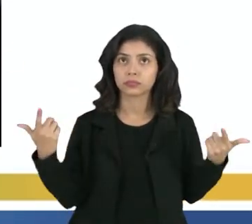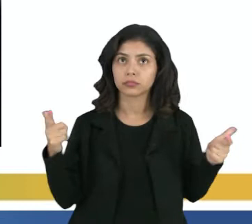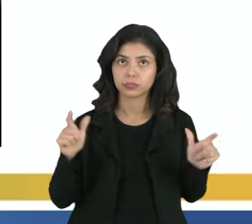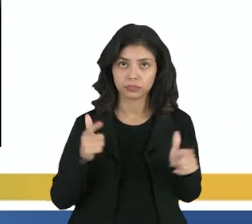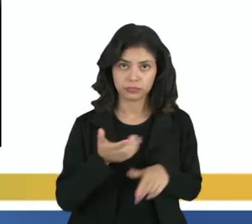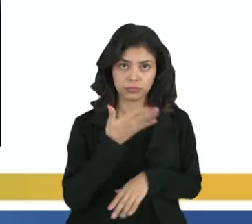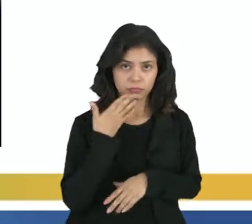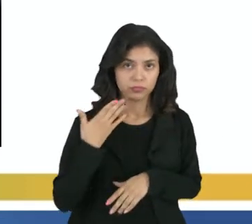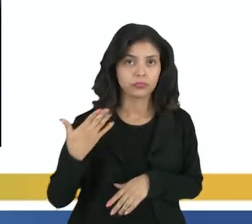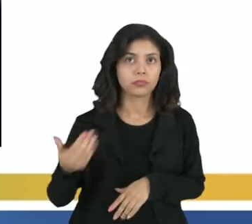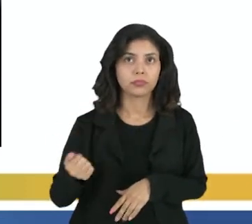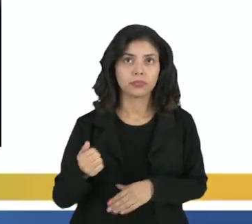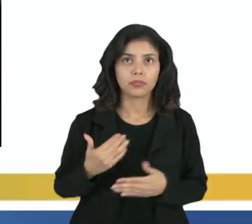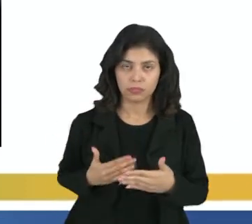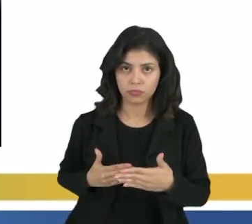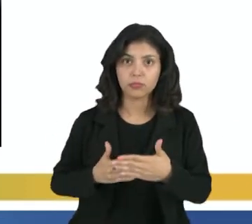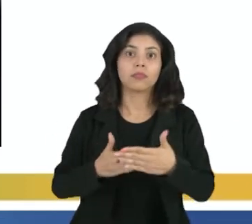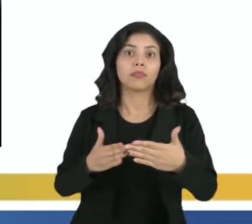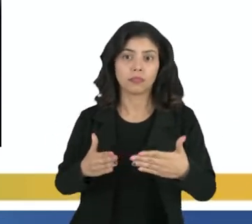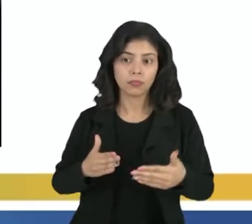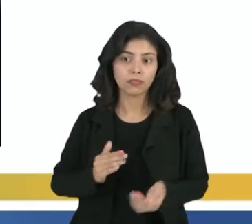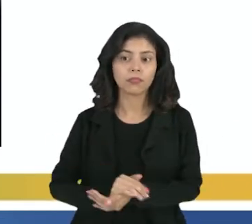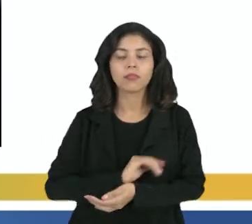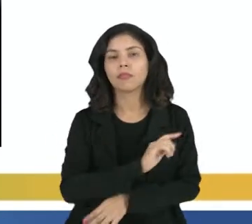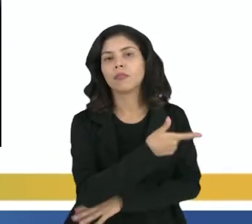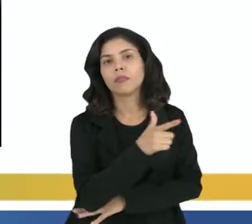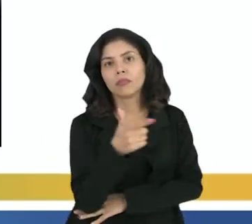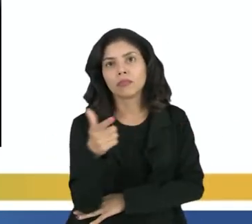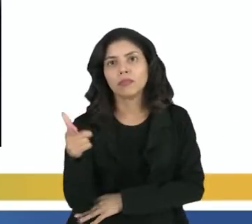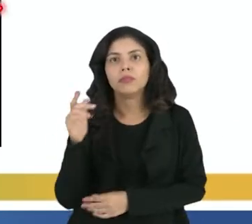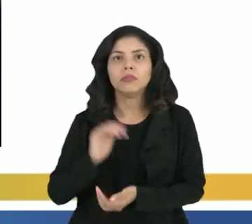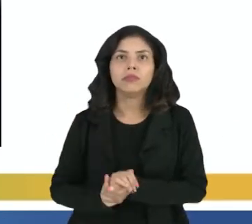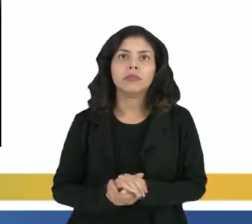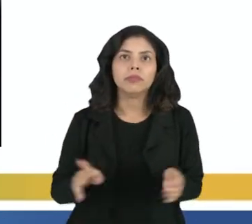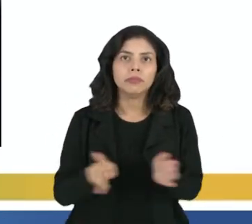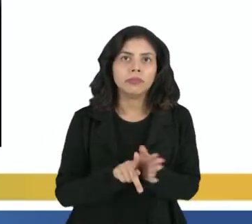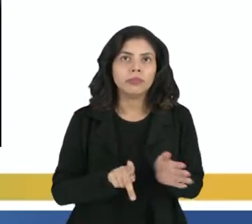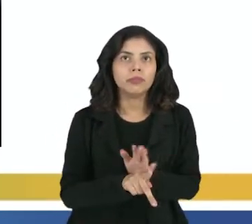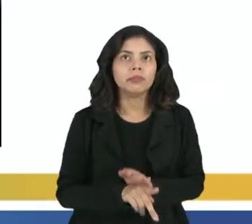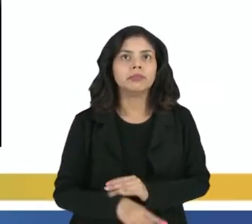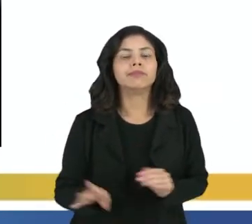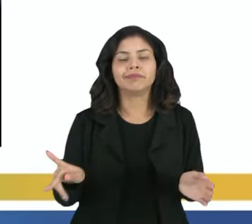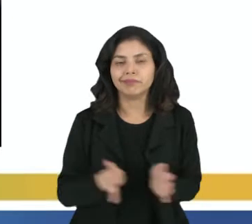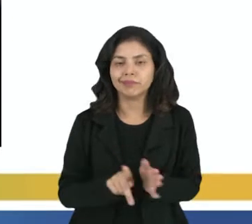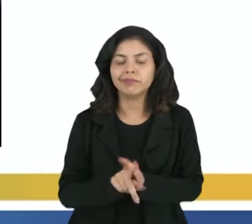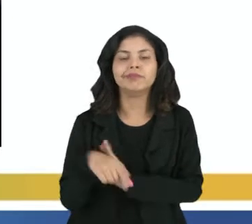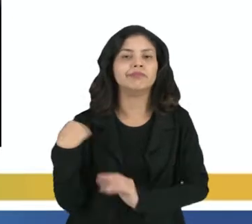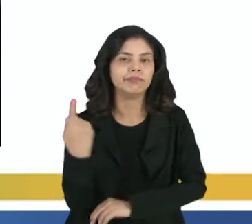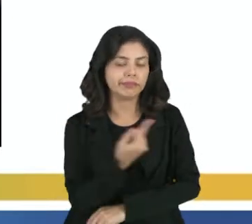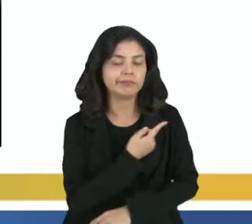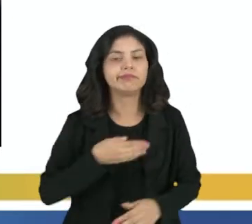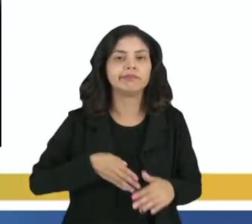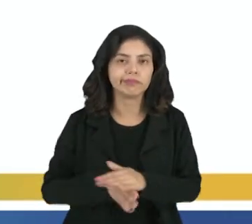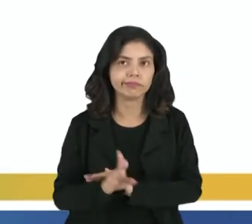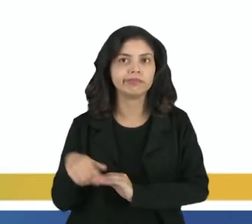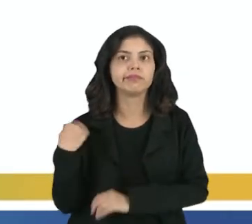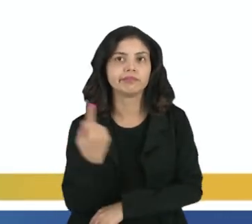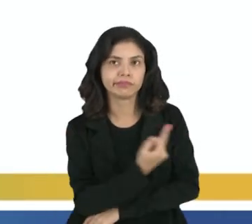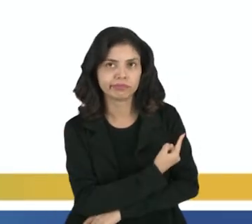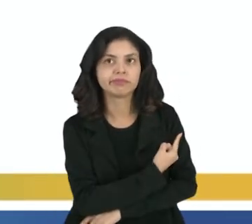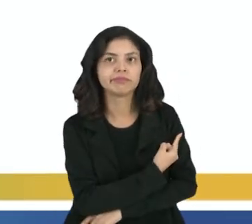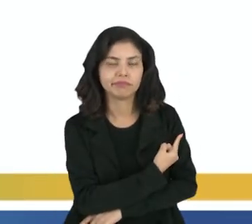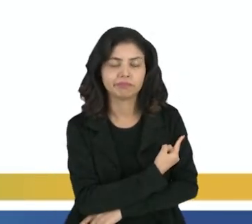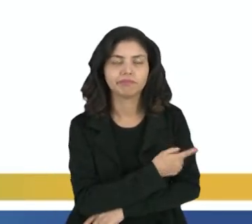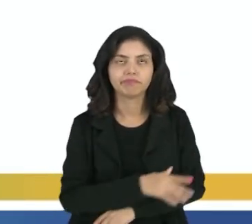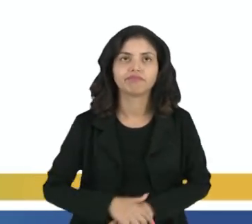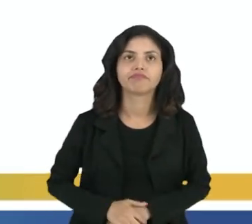amenizar todos esses impactos ambientais que são ocasionados pela nossa intervenção, ok? Então, a